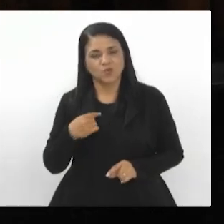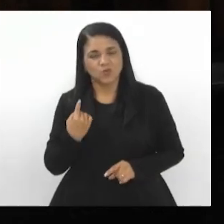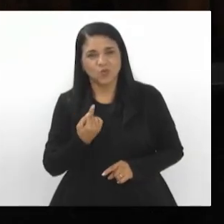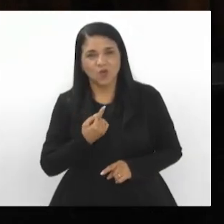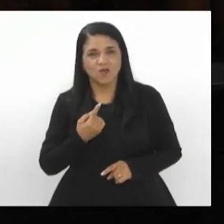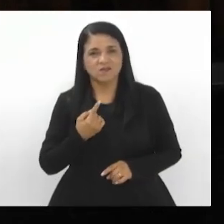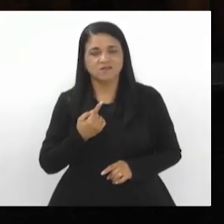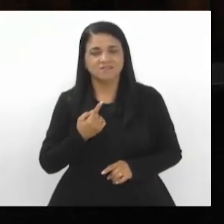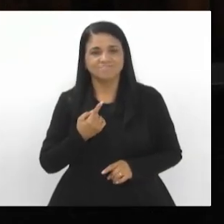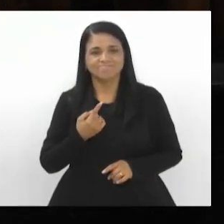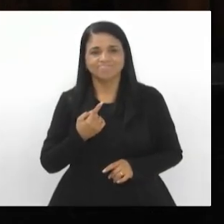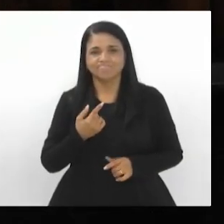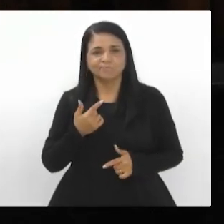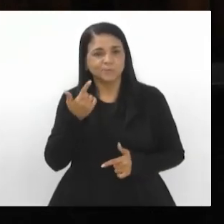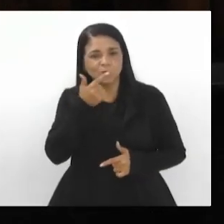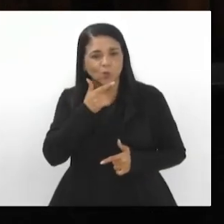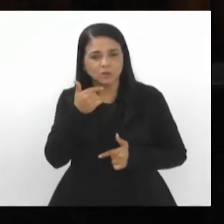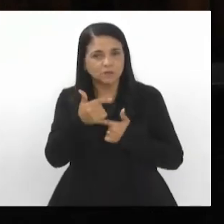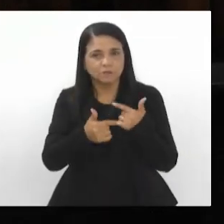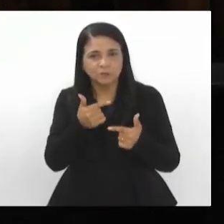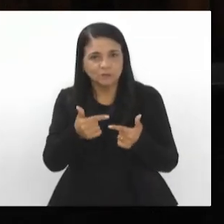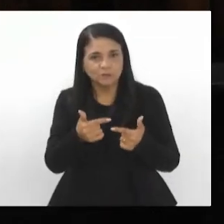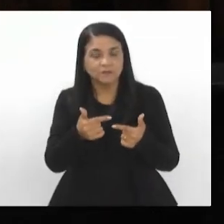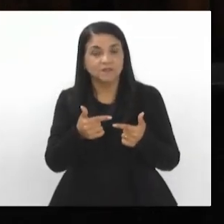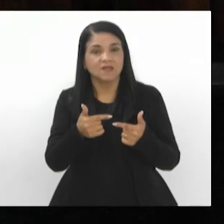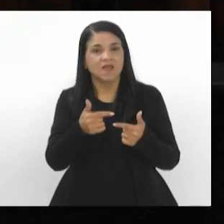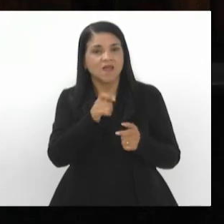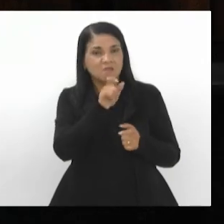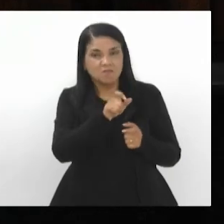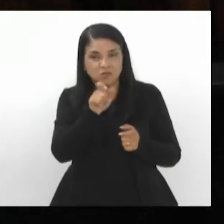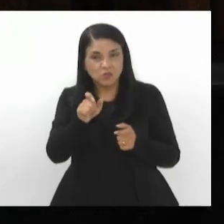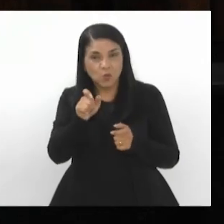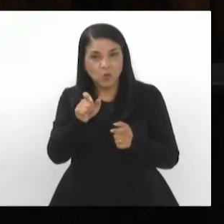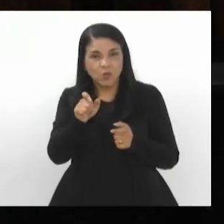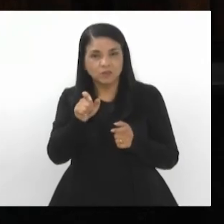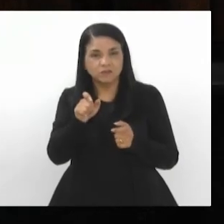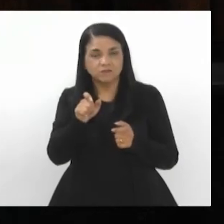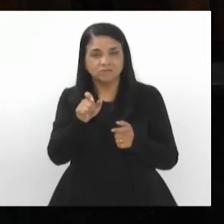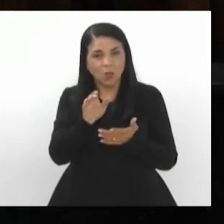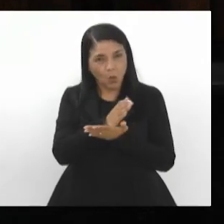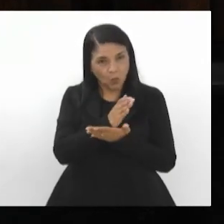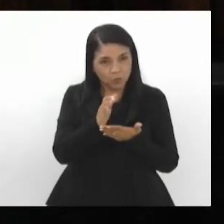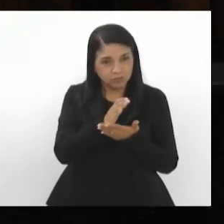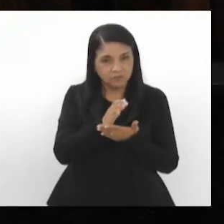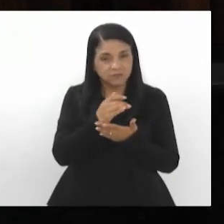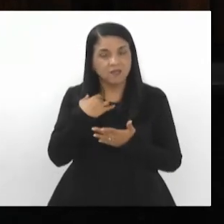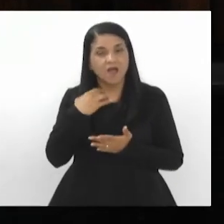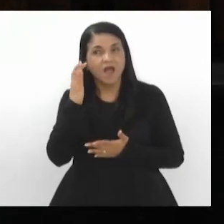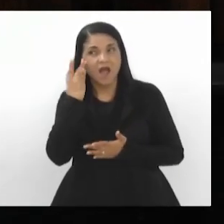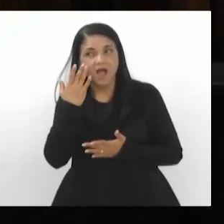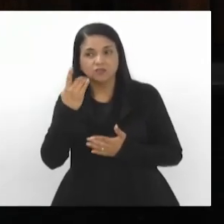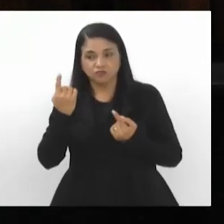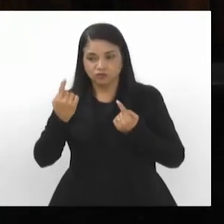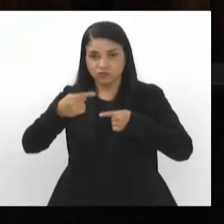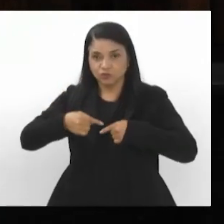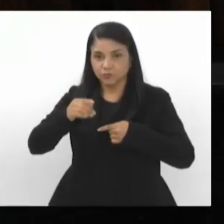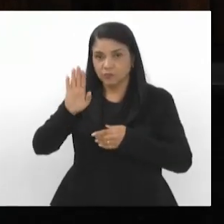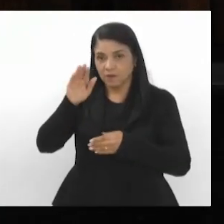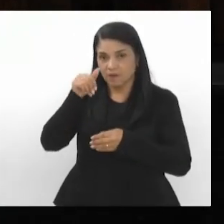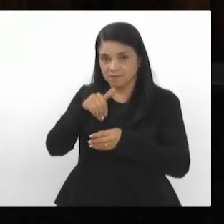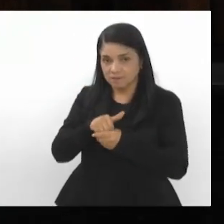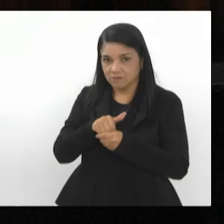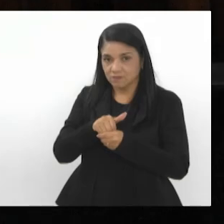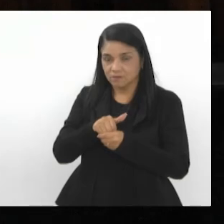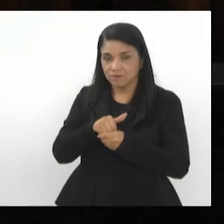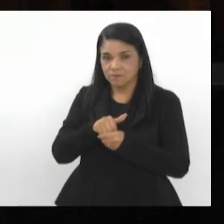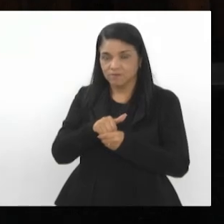desalinhado. E algumas pessoas acham que ainda a gente está disputando a eleição e